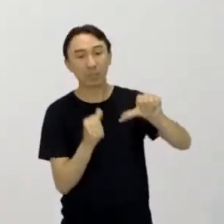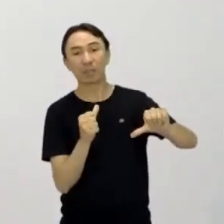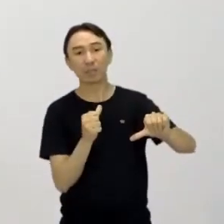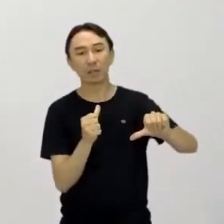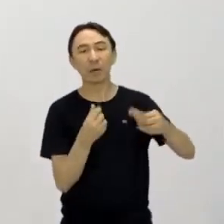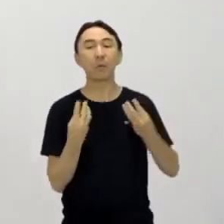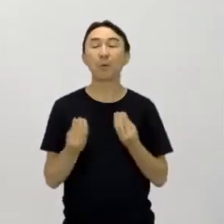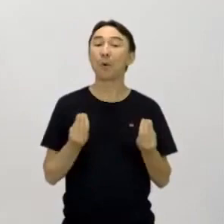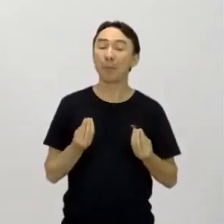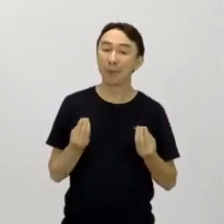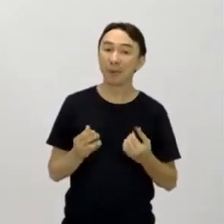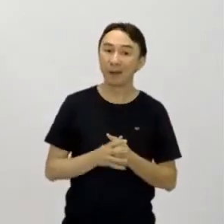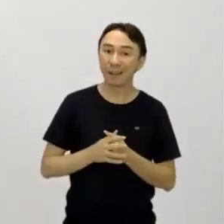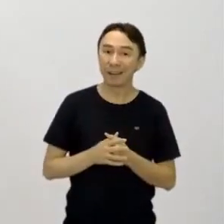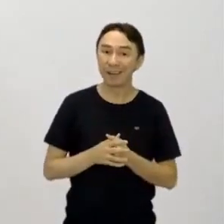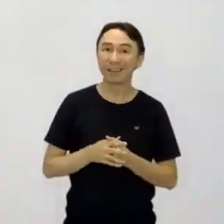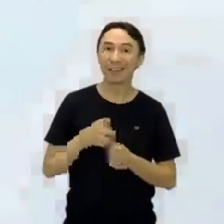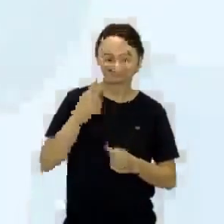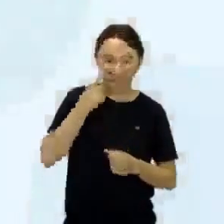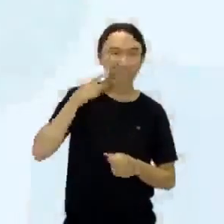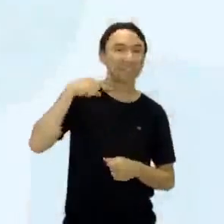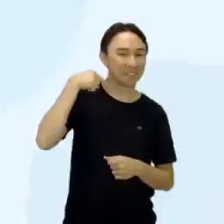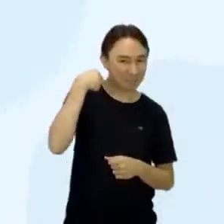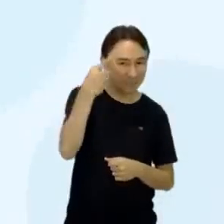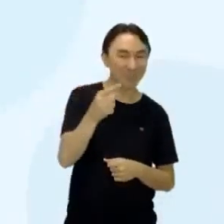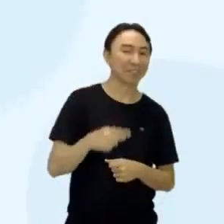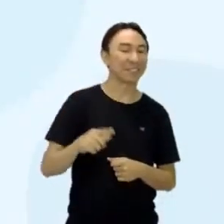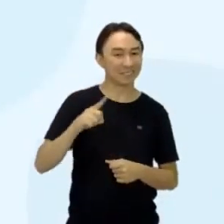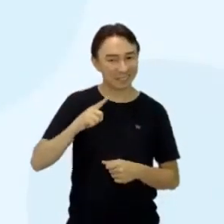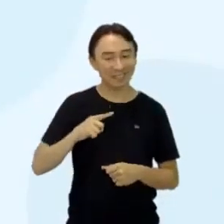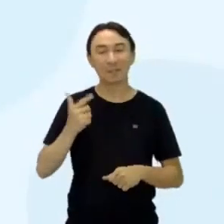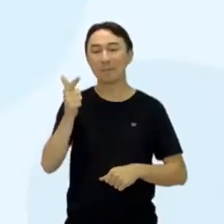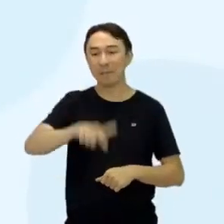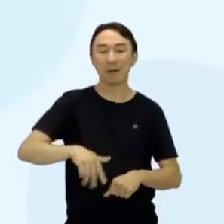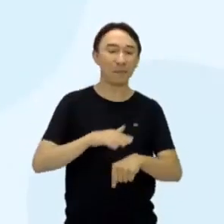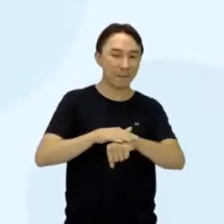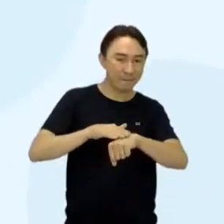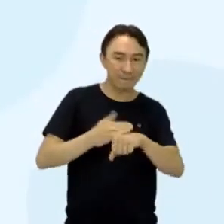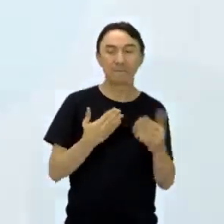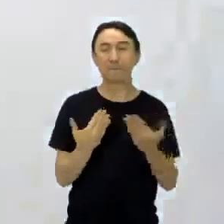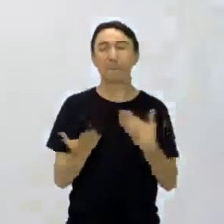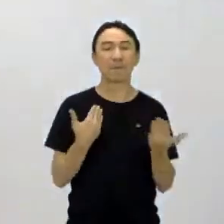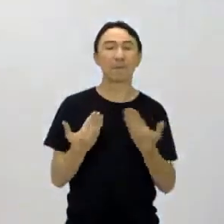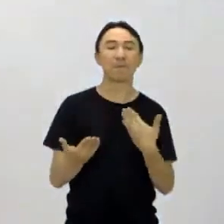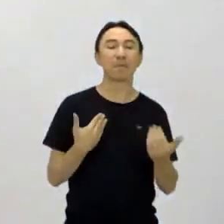Vou dar um tempinho, vai entrar a vinheta e eu volto a seguir para a gente conversar, bater aquele papo. Vamos lá.